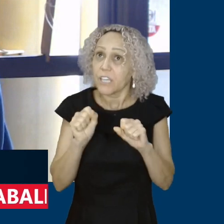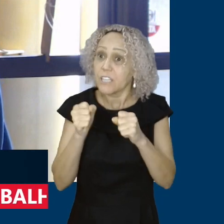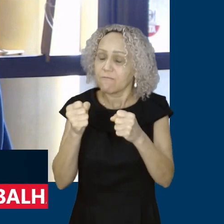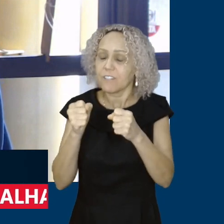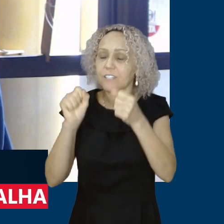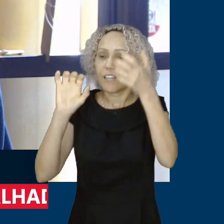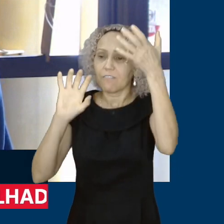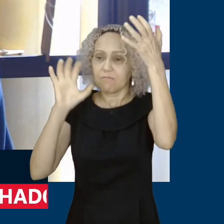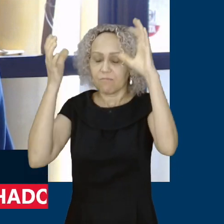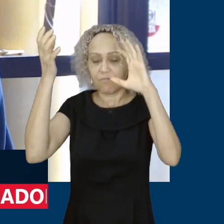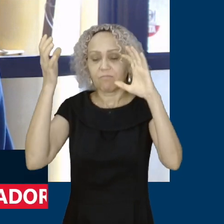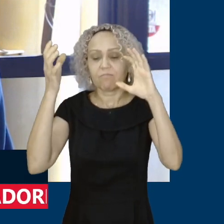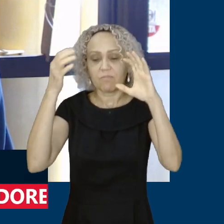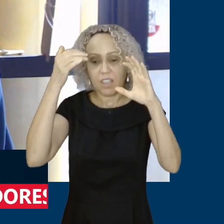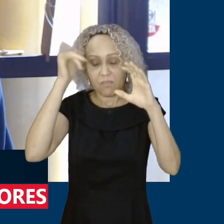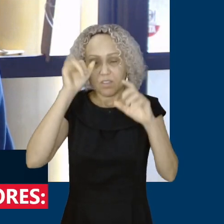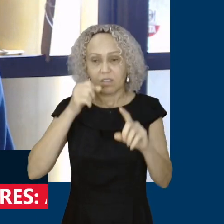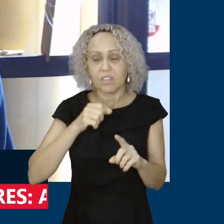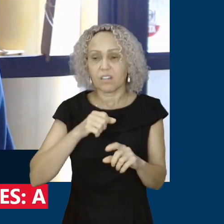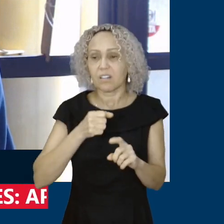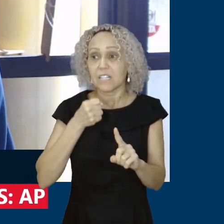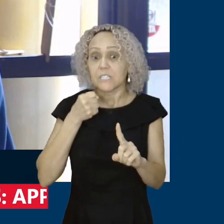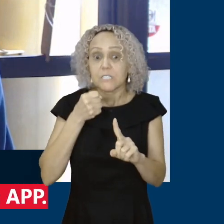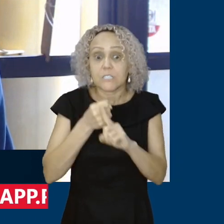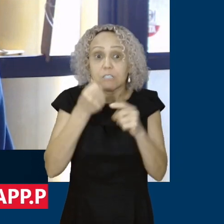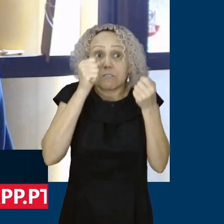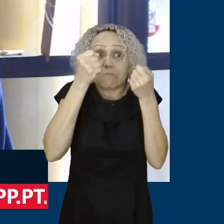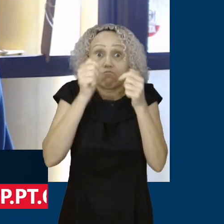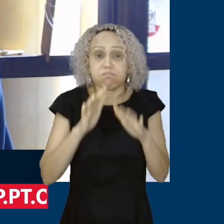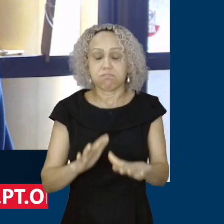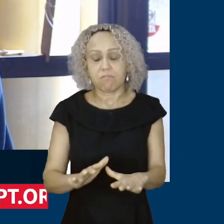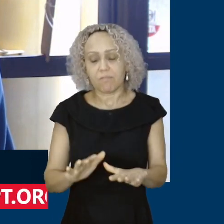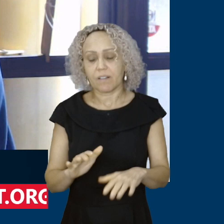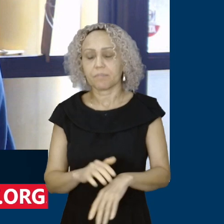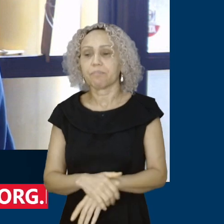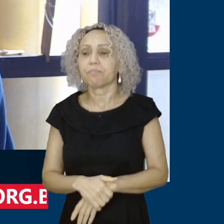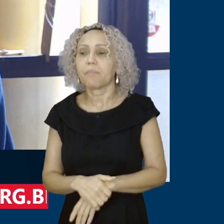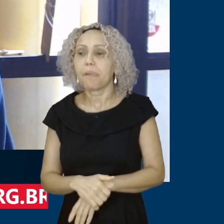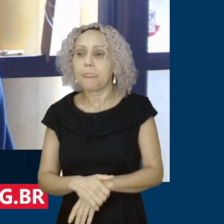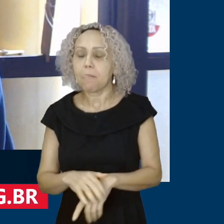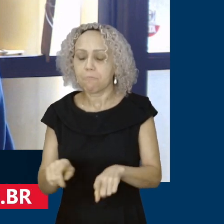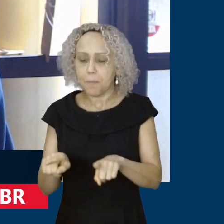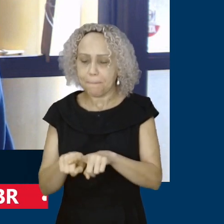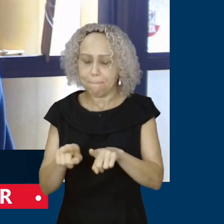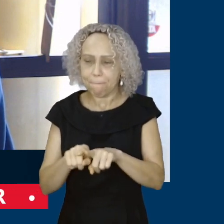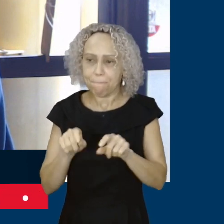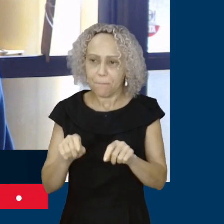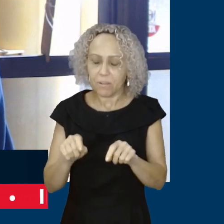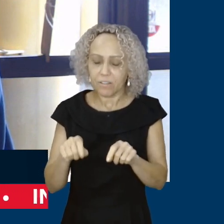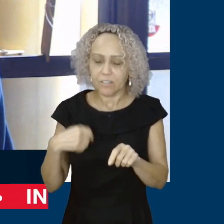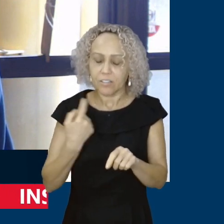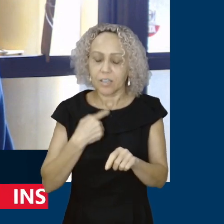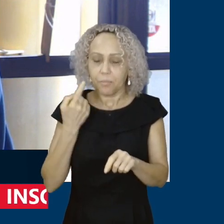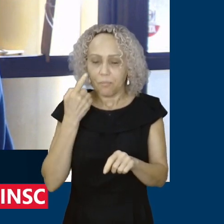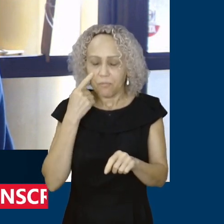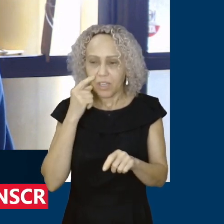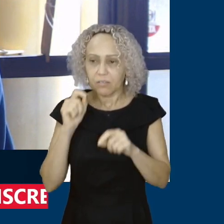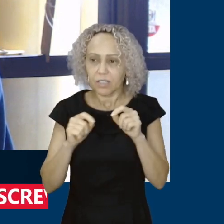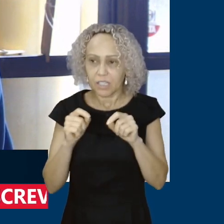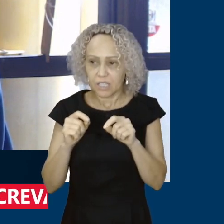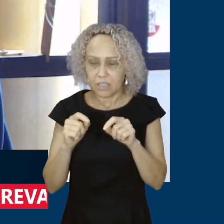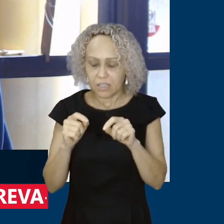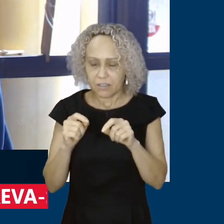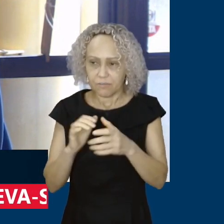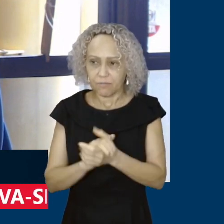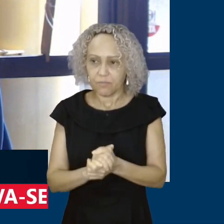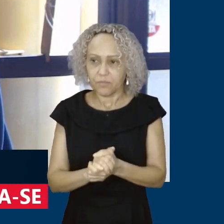água abaixo, entendeu? Por causa de um evento extremo. Mas mesmo assim, agora a gente está vendo aí o desafio que está colocado no Rio